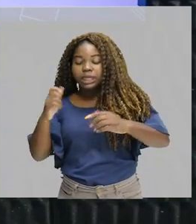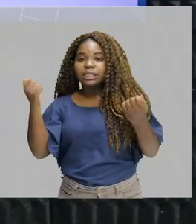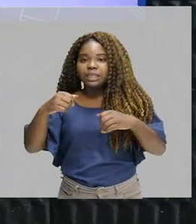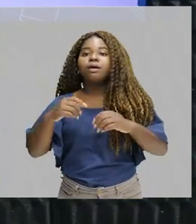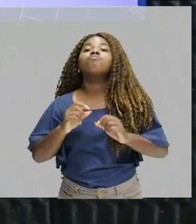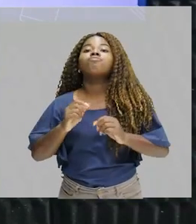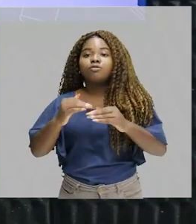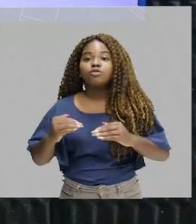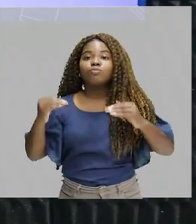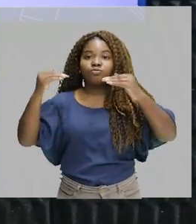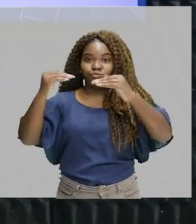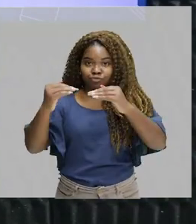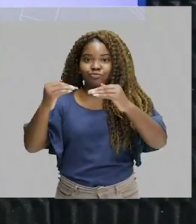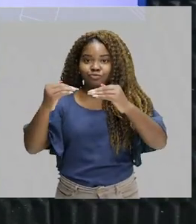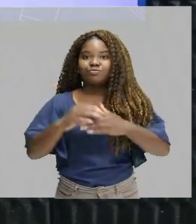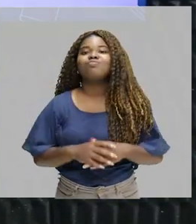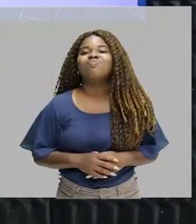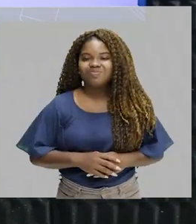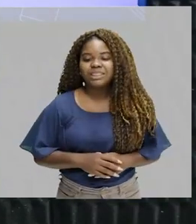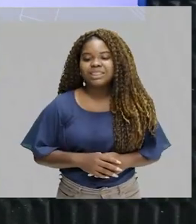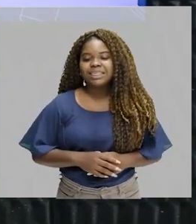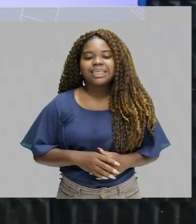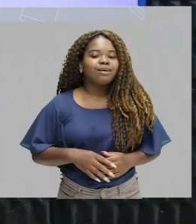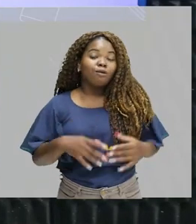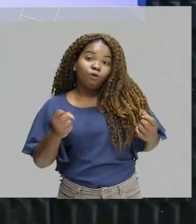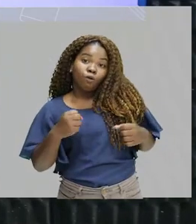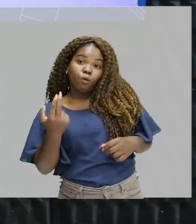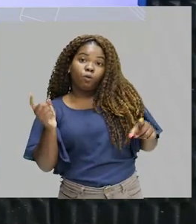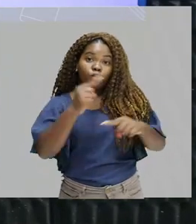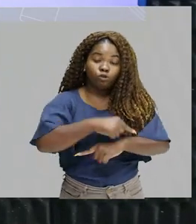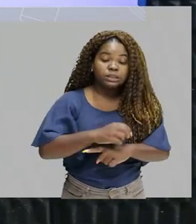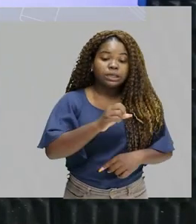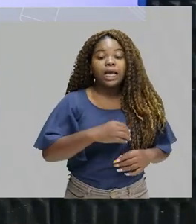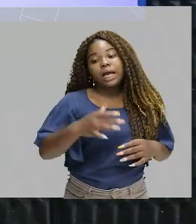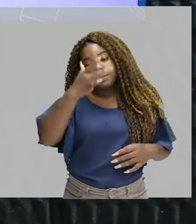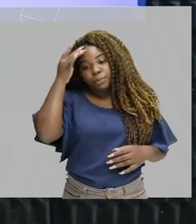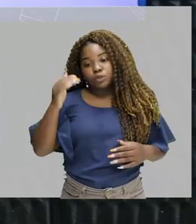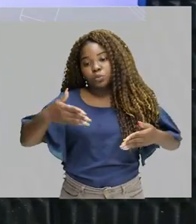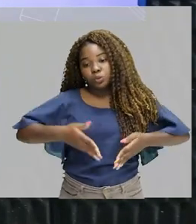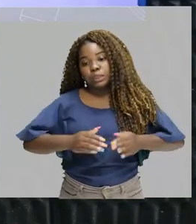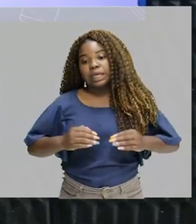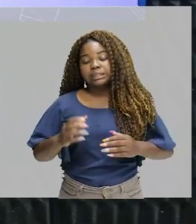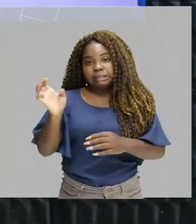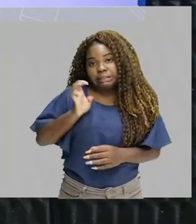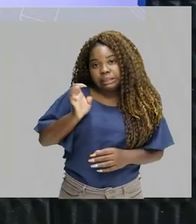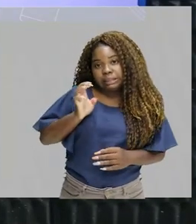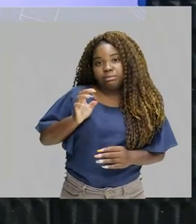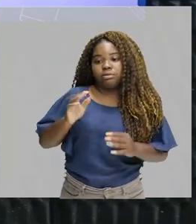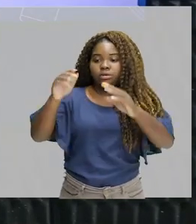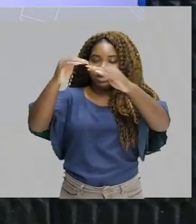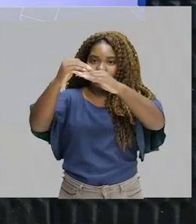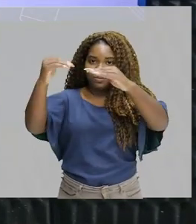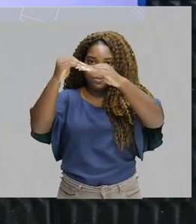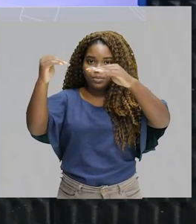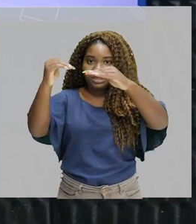Numa família muito rica e por não saber administrar o patrimônio a sua herança ela acaba perdendo poder